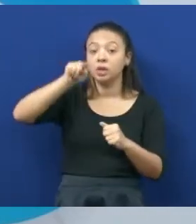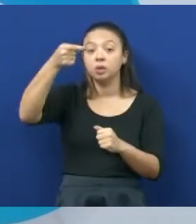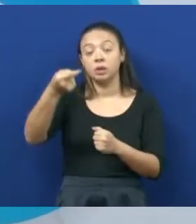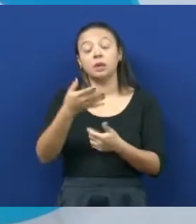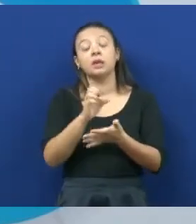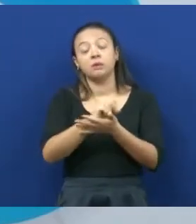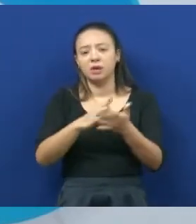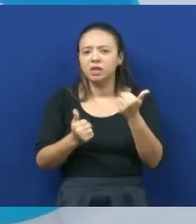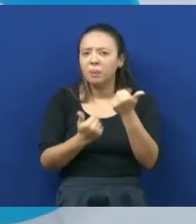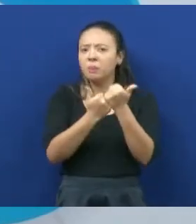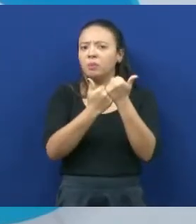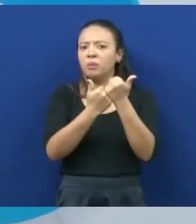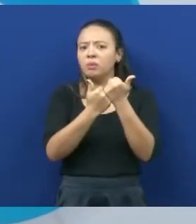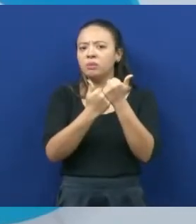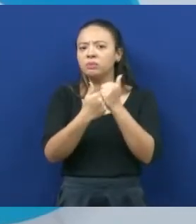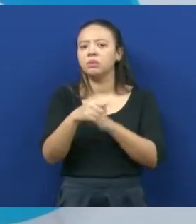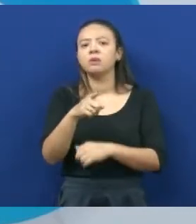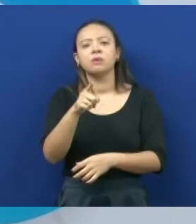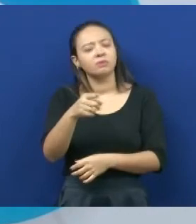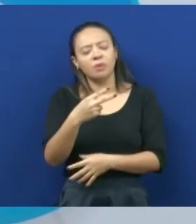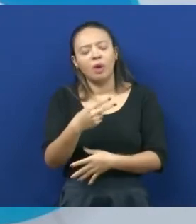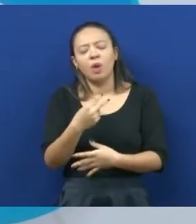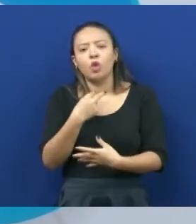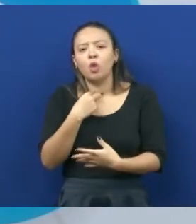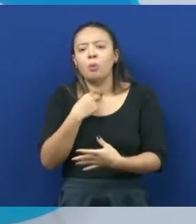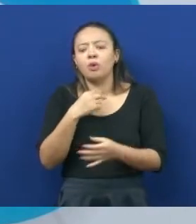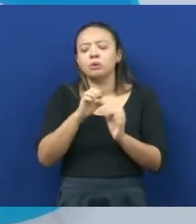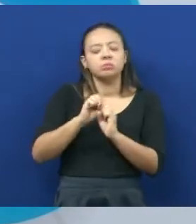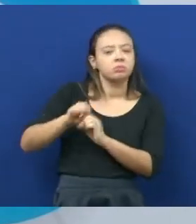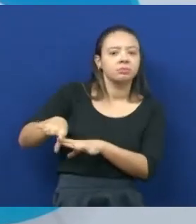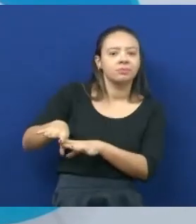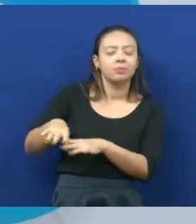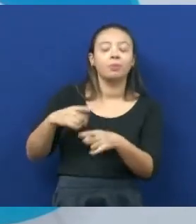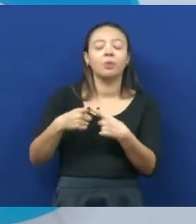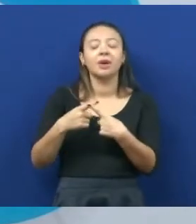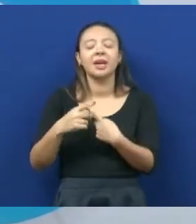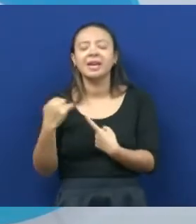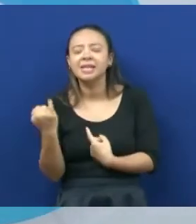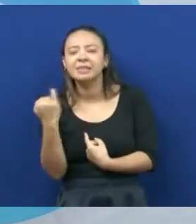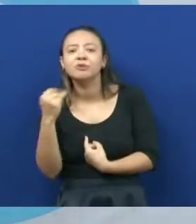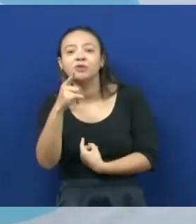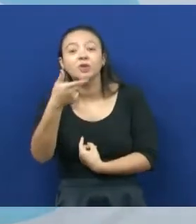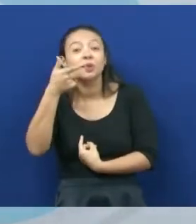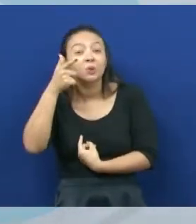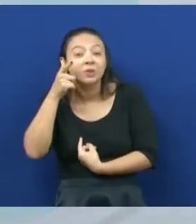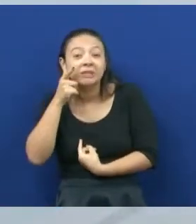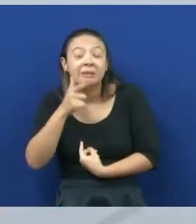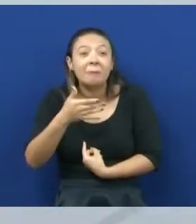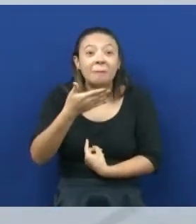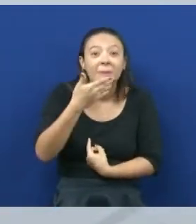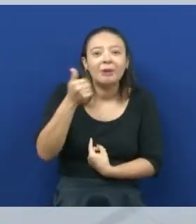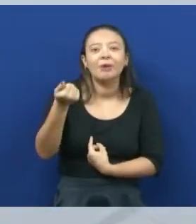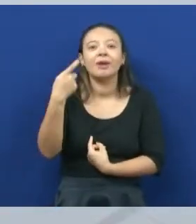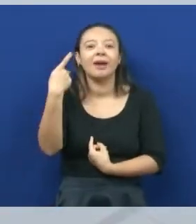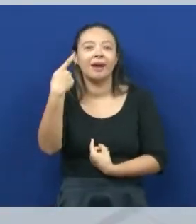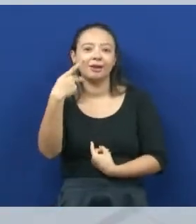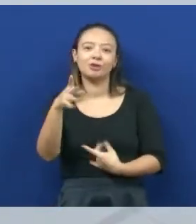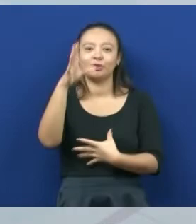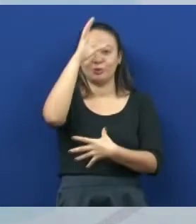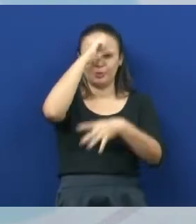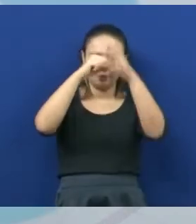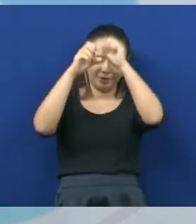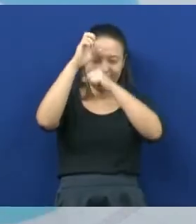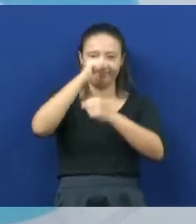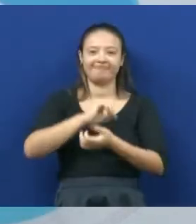Não deixa de realizar essas atividades, elas vão servir para ampliar o seu repertório de conhecimento, tá bom?